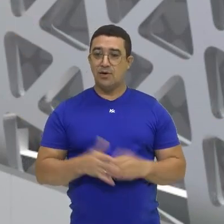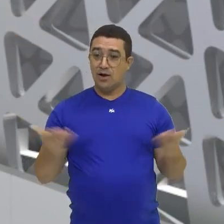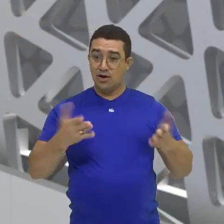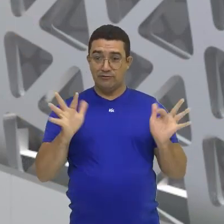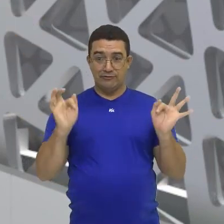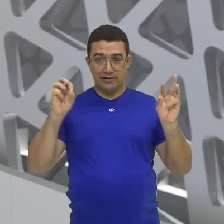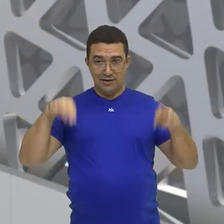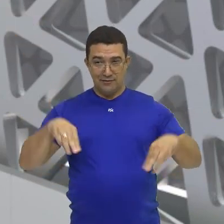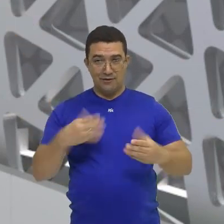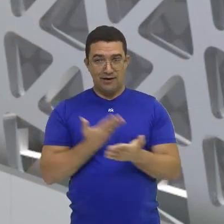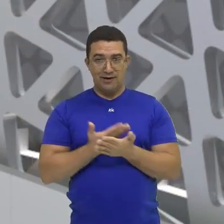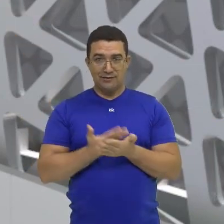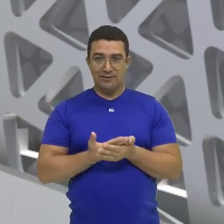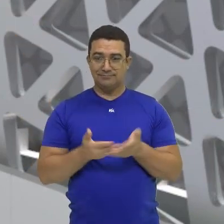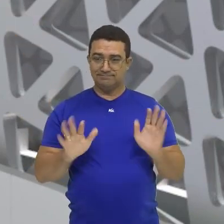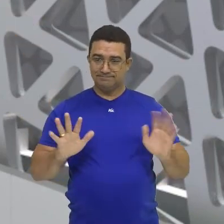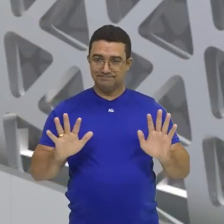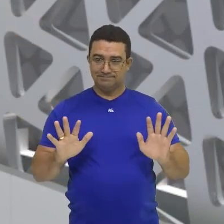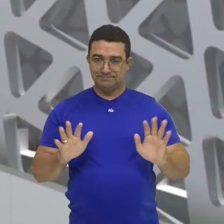terminamos aqui a nossa aula.